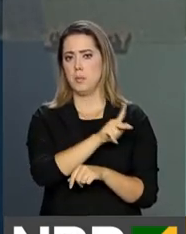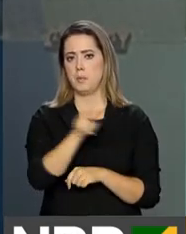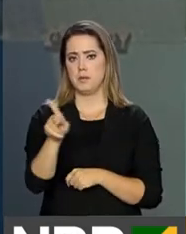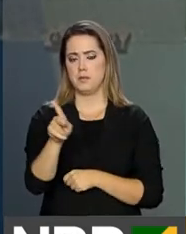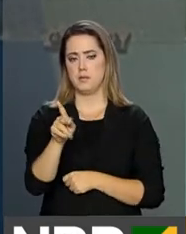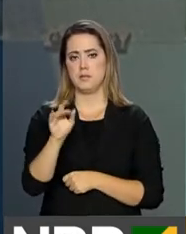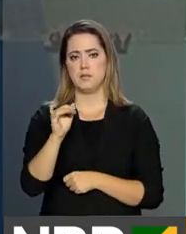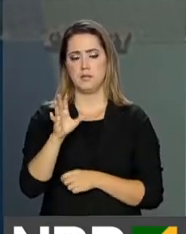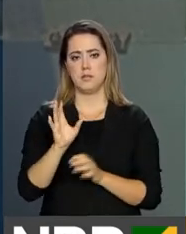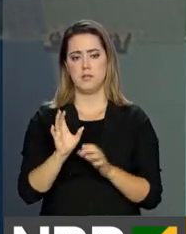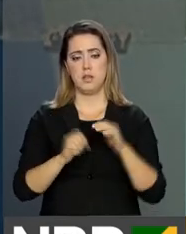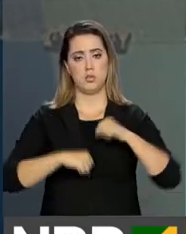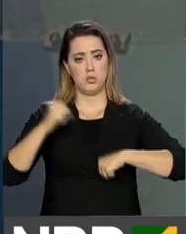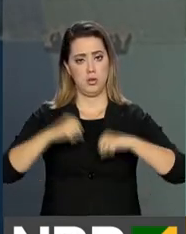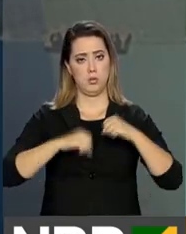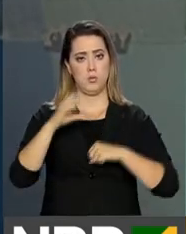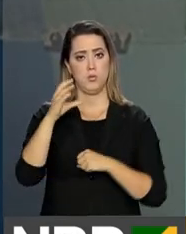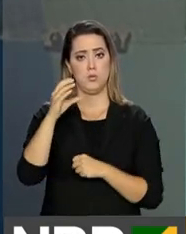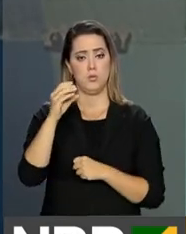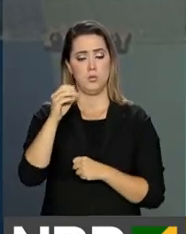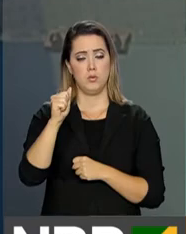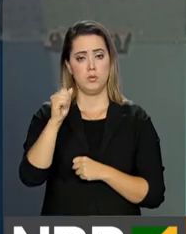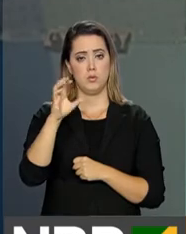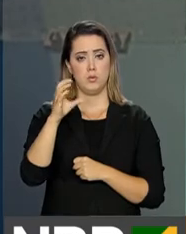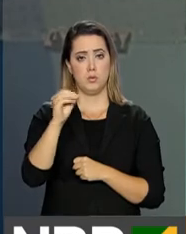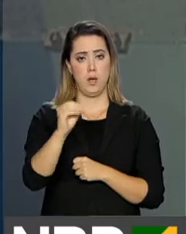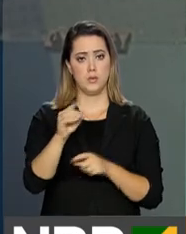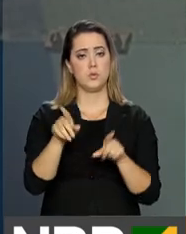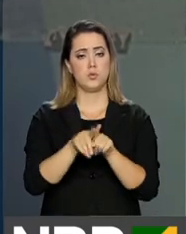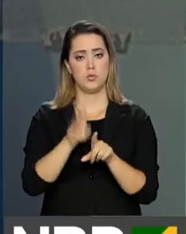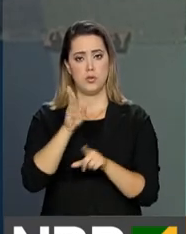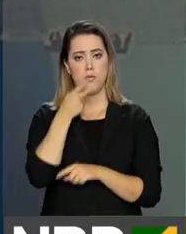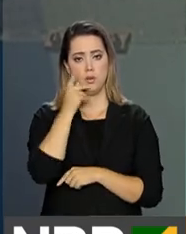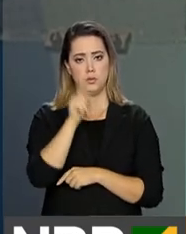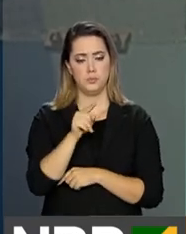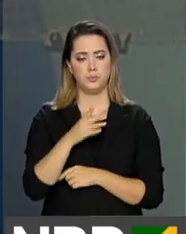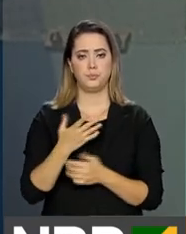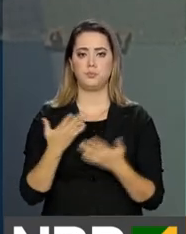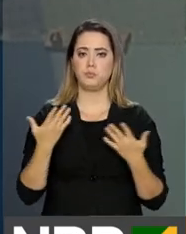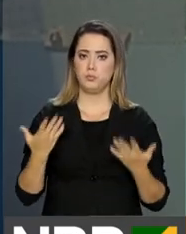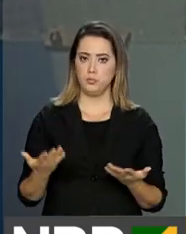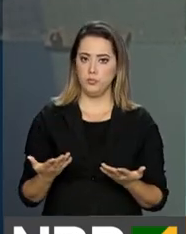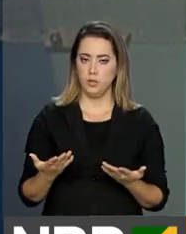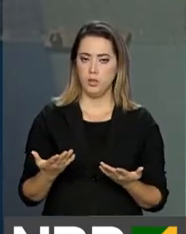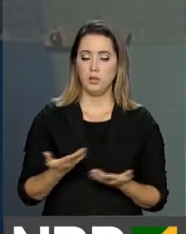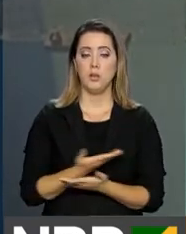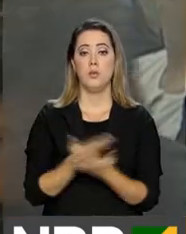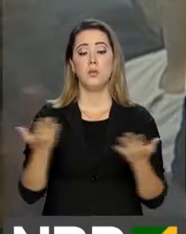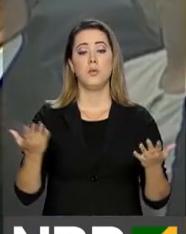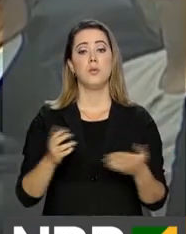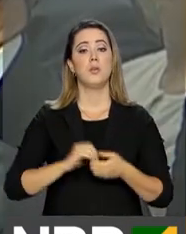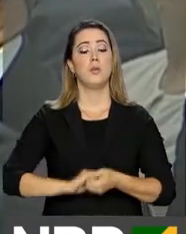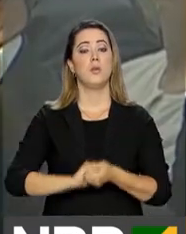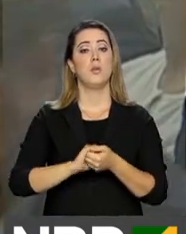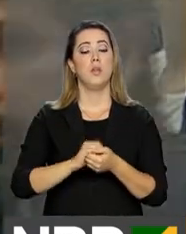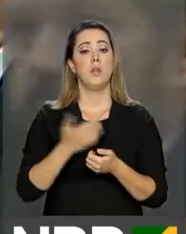Alexandre Lira. Eu quero assegurar a cada um dos senhores e das